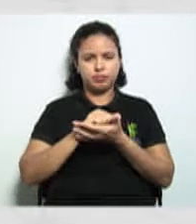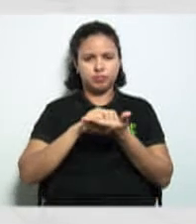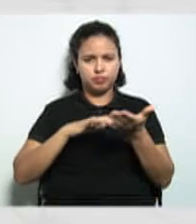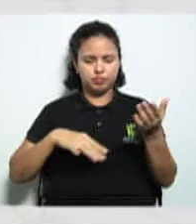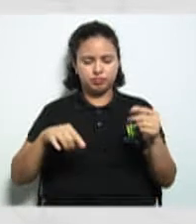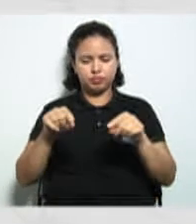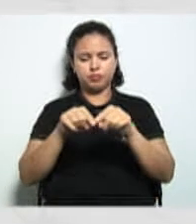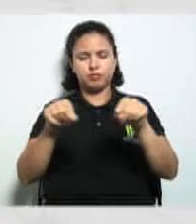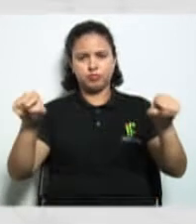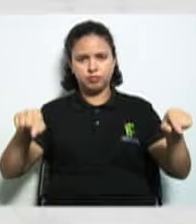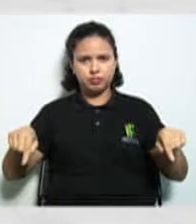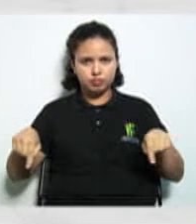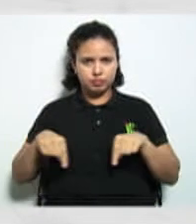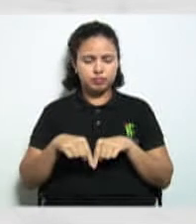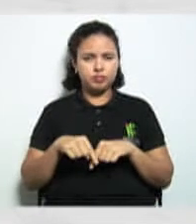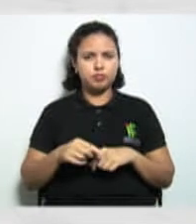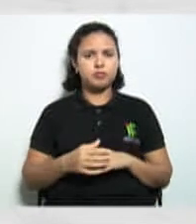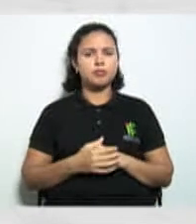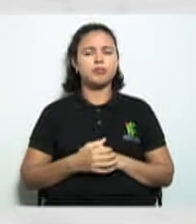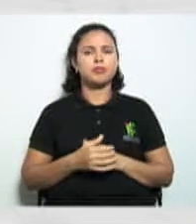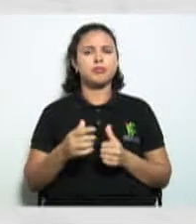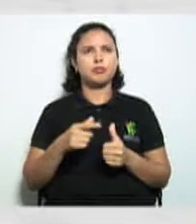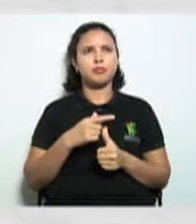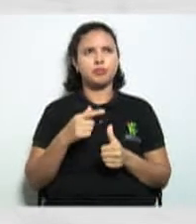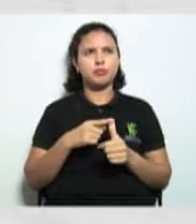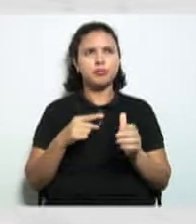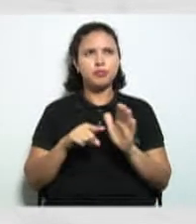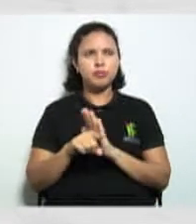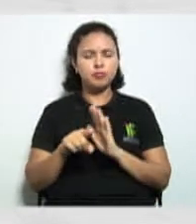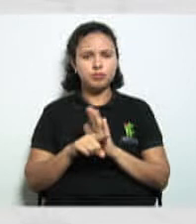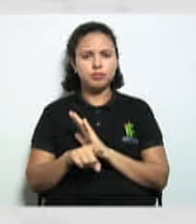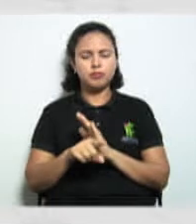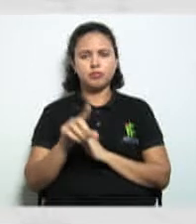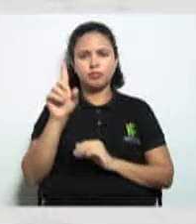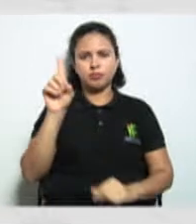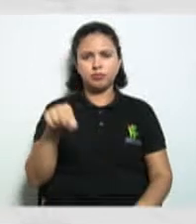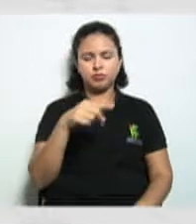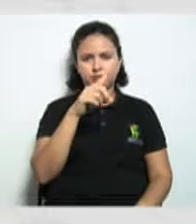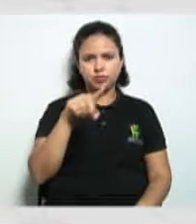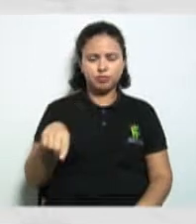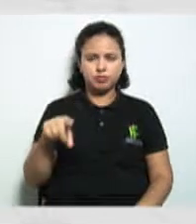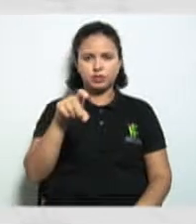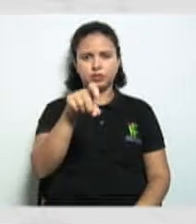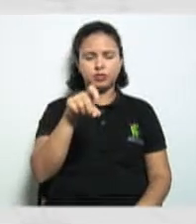sala, né, professora? Na primeira questão a gente tem que assinalar com um X